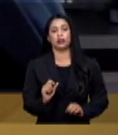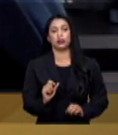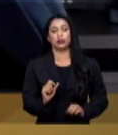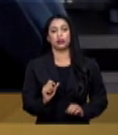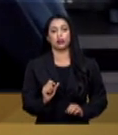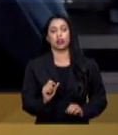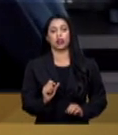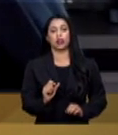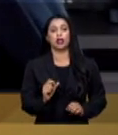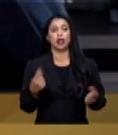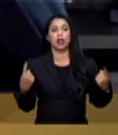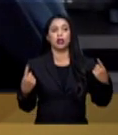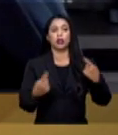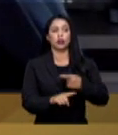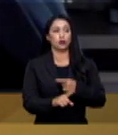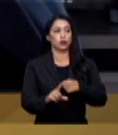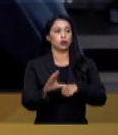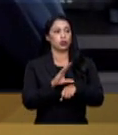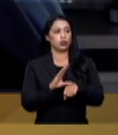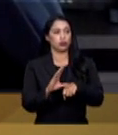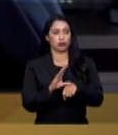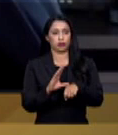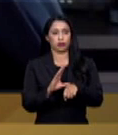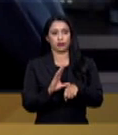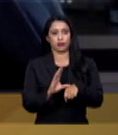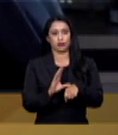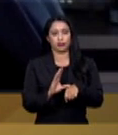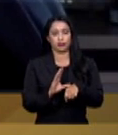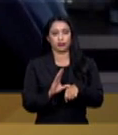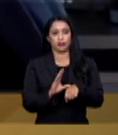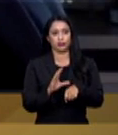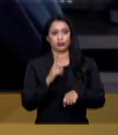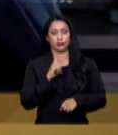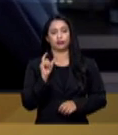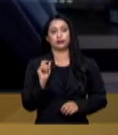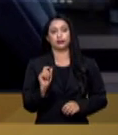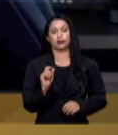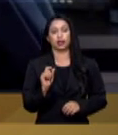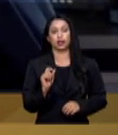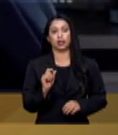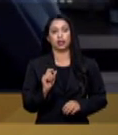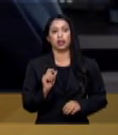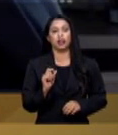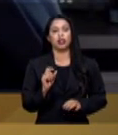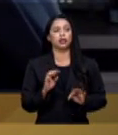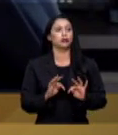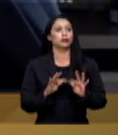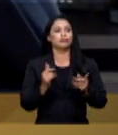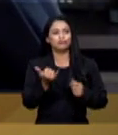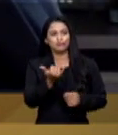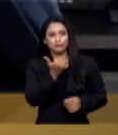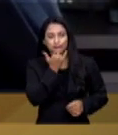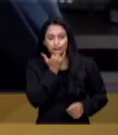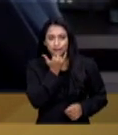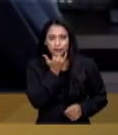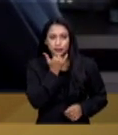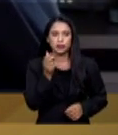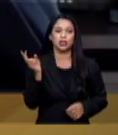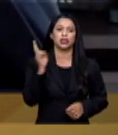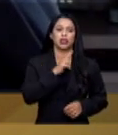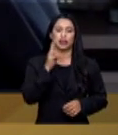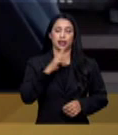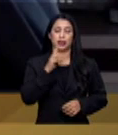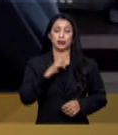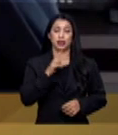preceito constitucional é evidente. Além de, e com todas as vênias, entendendo as emergências a que se